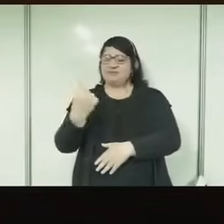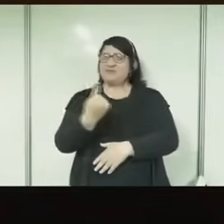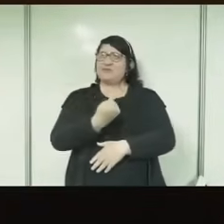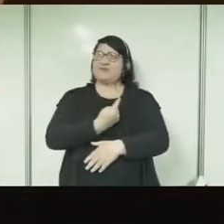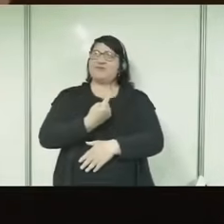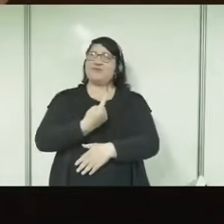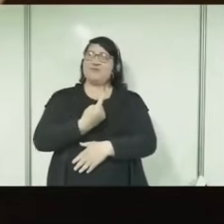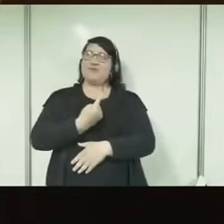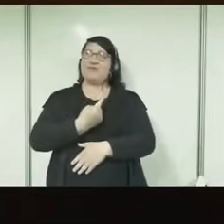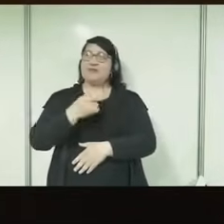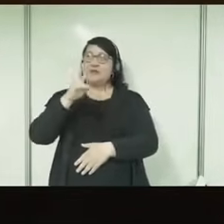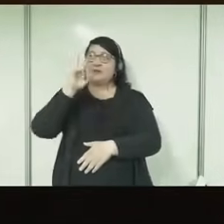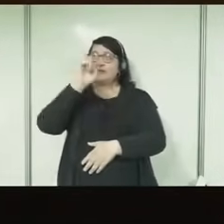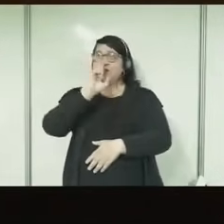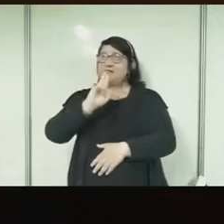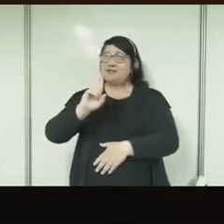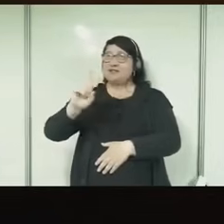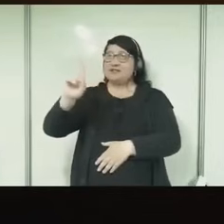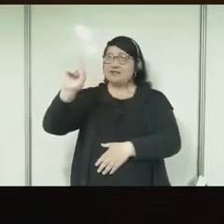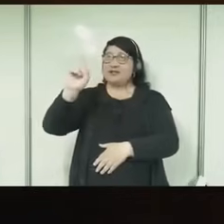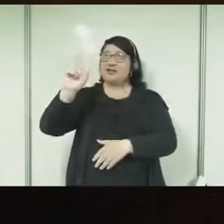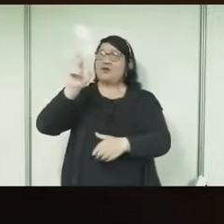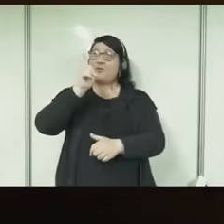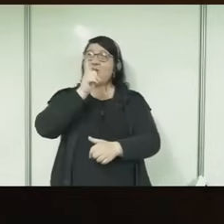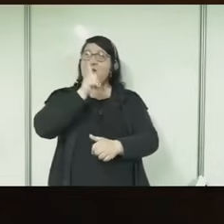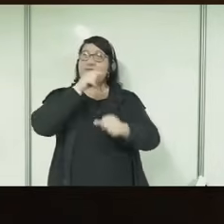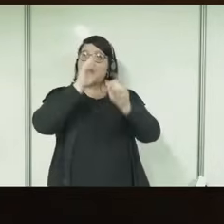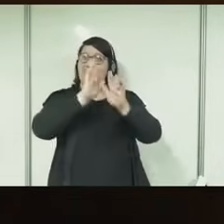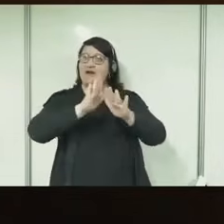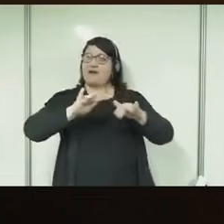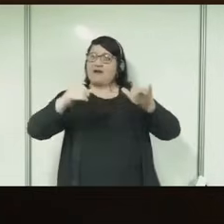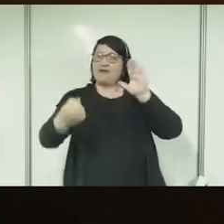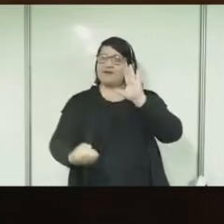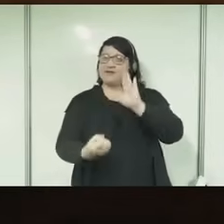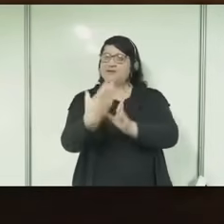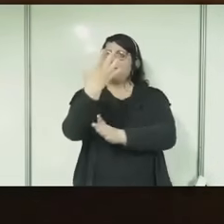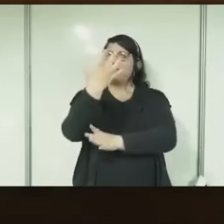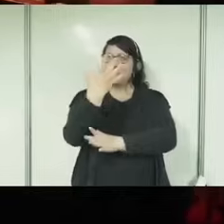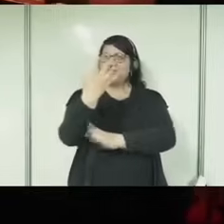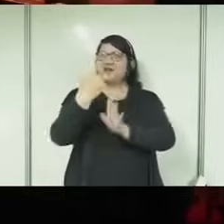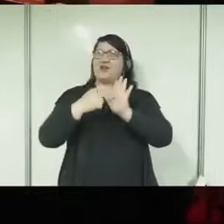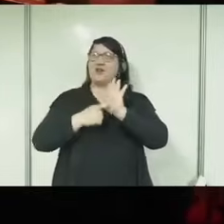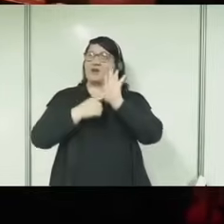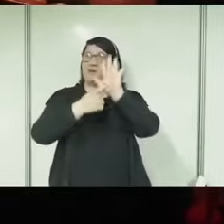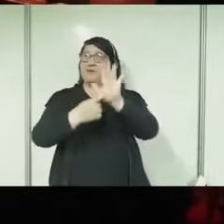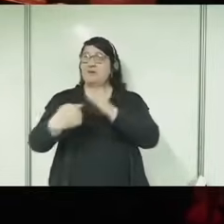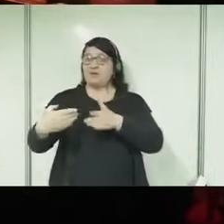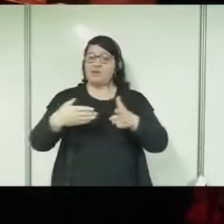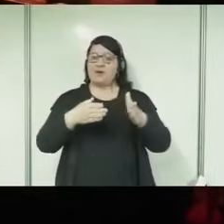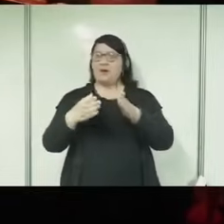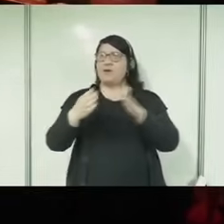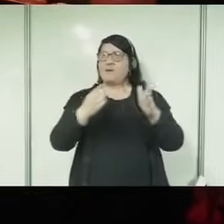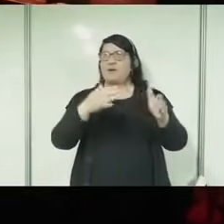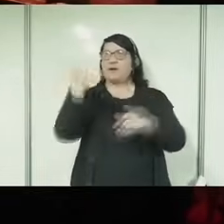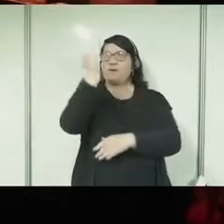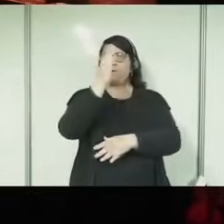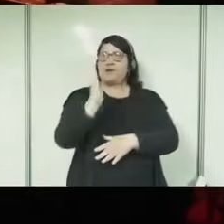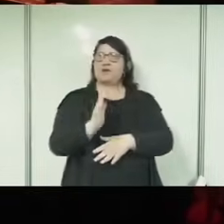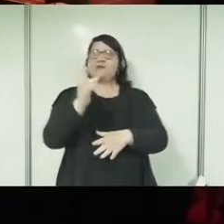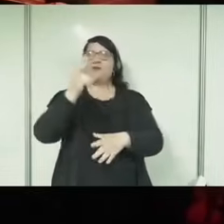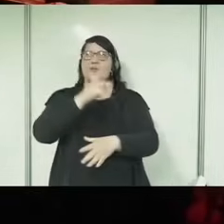águas surgida, aponta o caminho de um Brasil irmão.